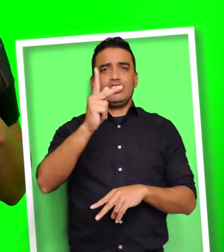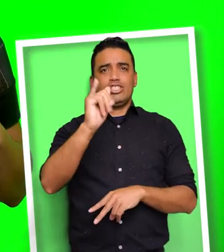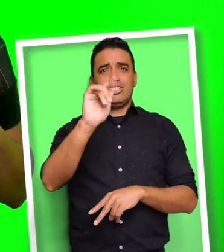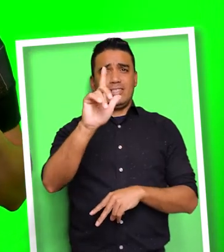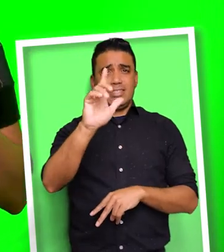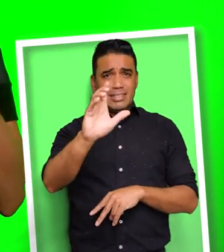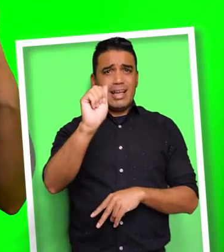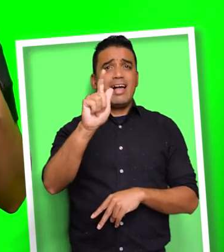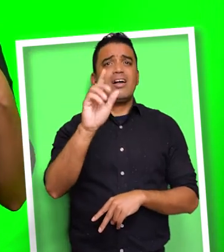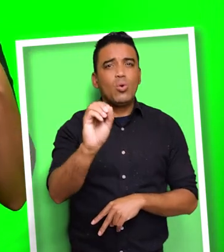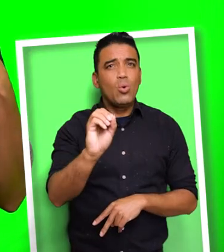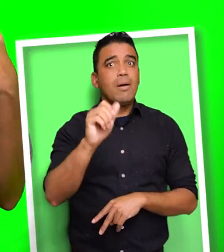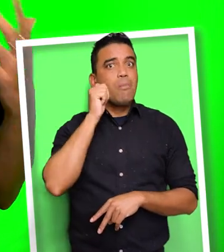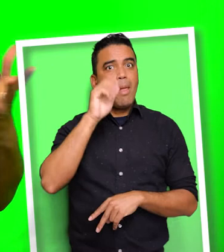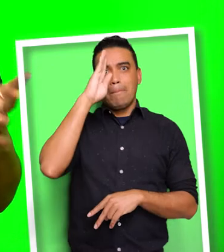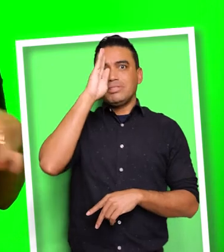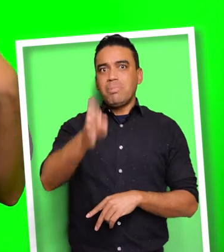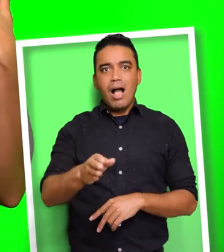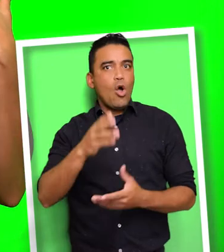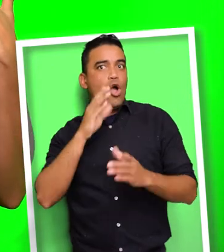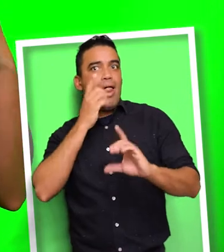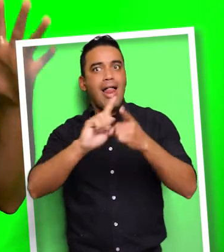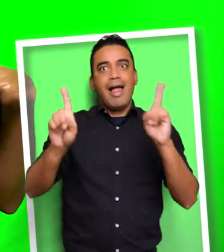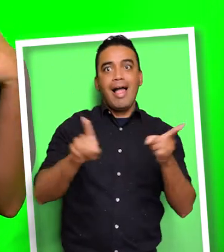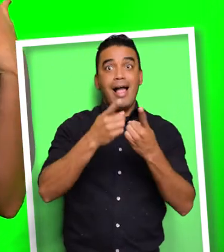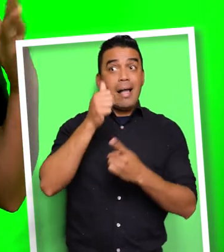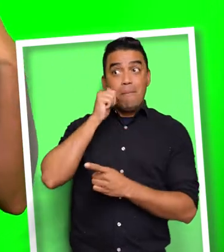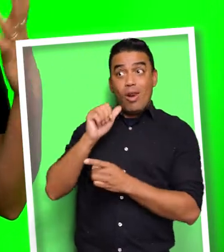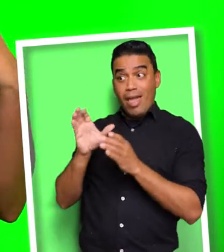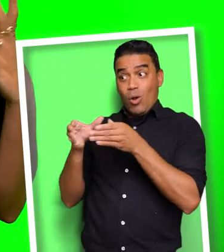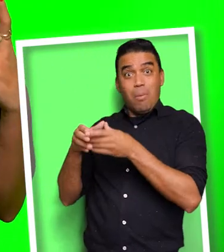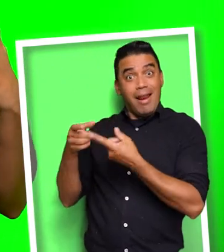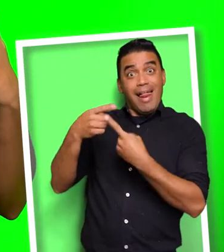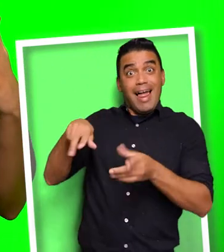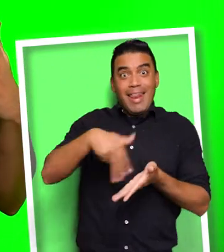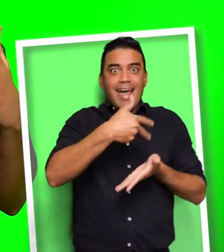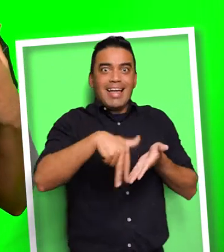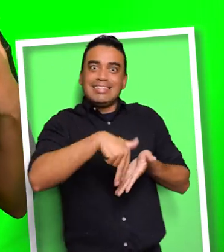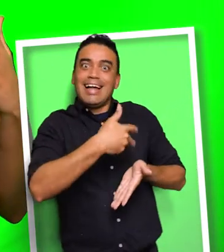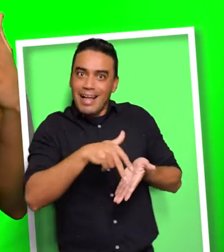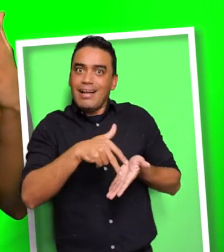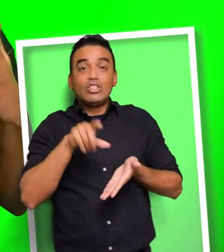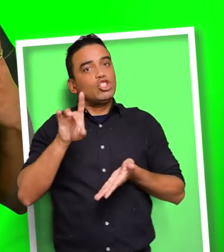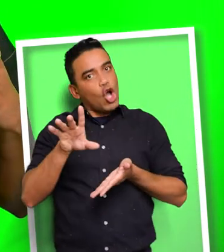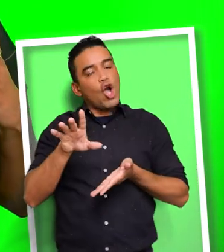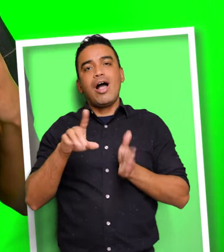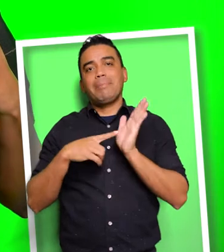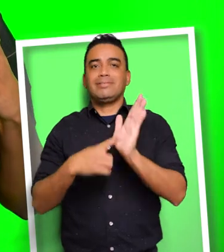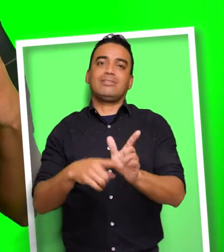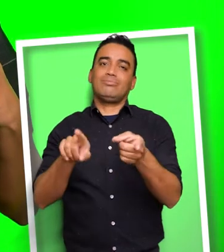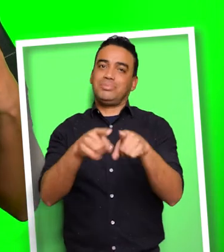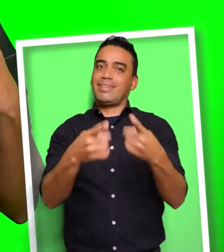principal começa a cantar uma música e todas as outras detentas começam a fazer um número musical. Mas aquilo não é um número